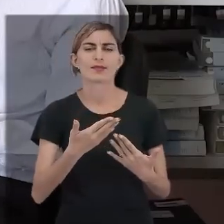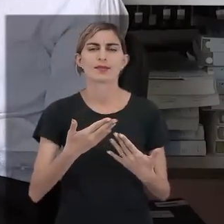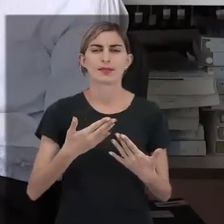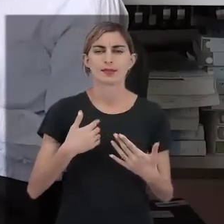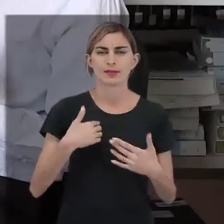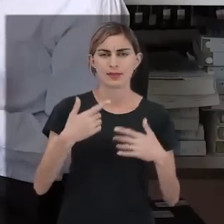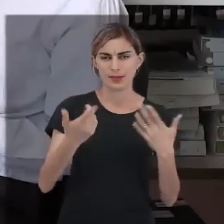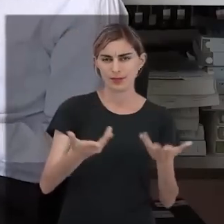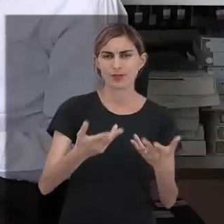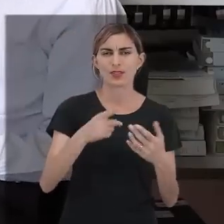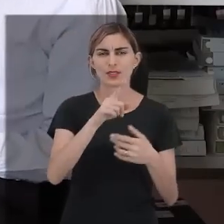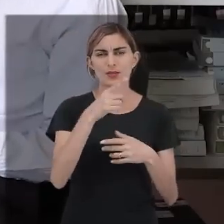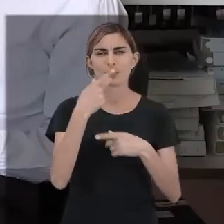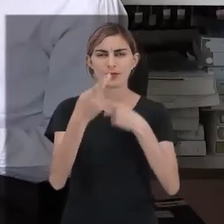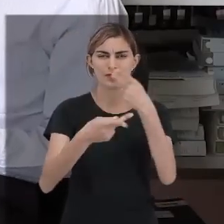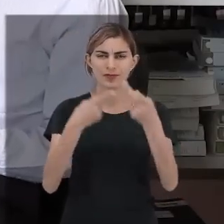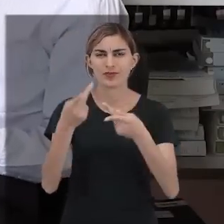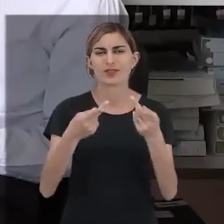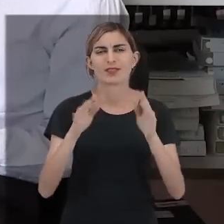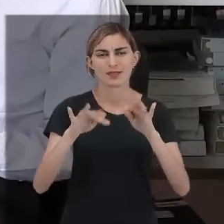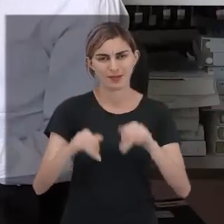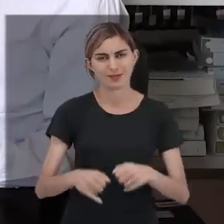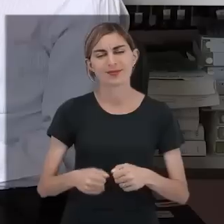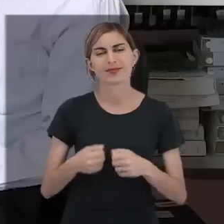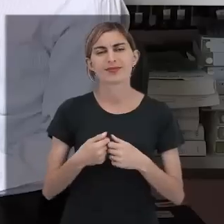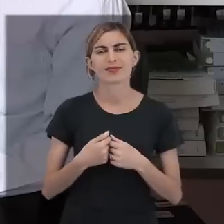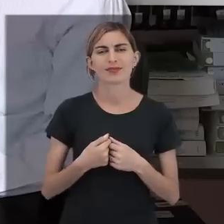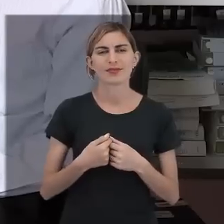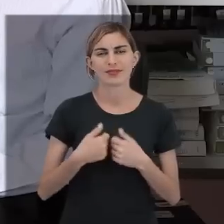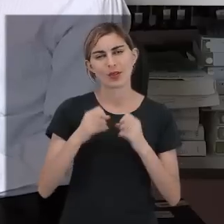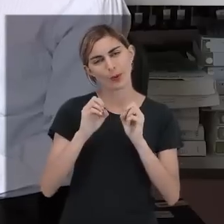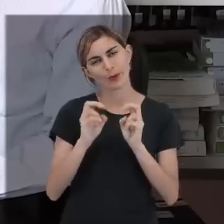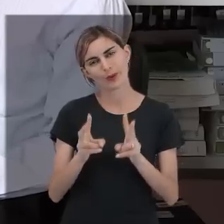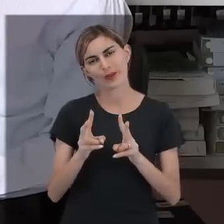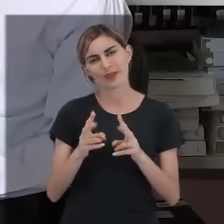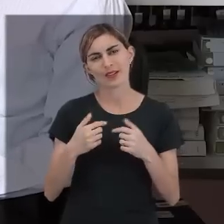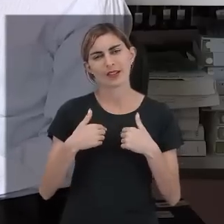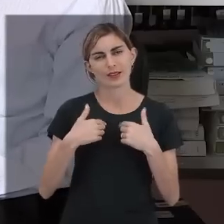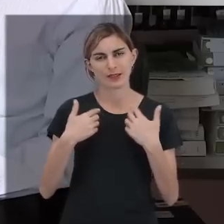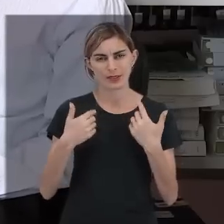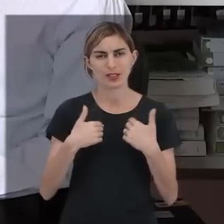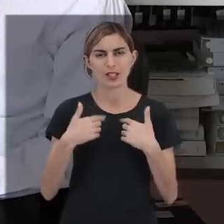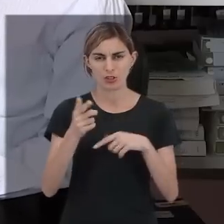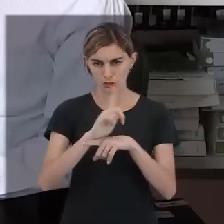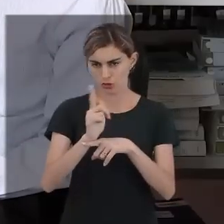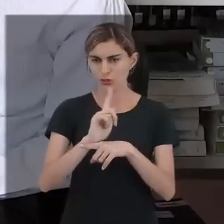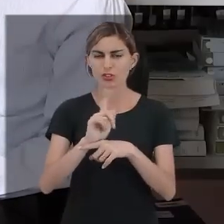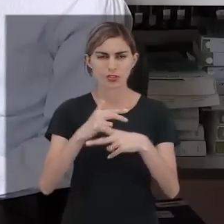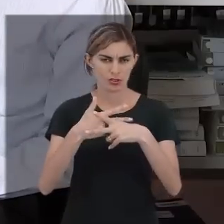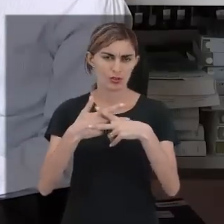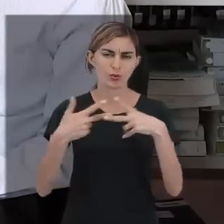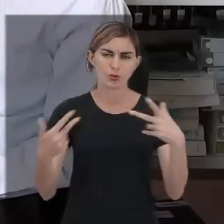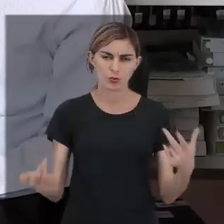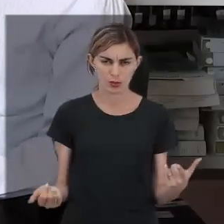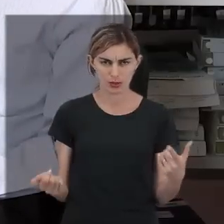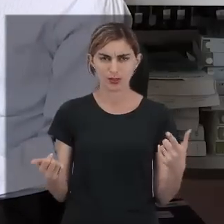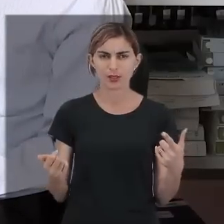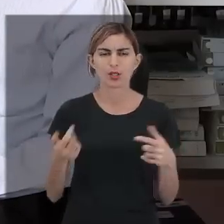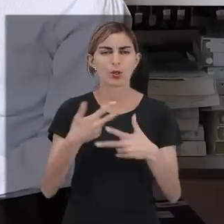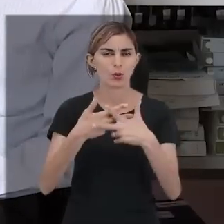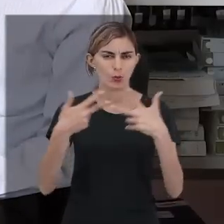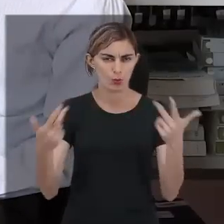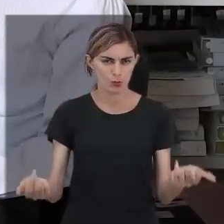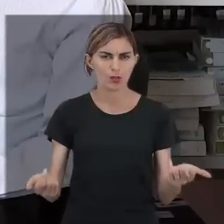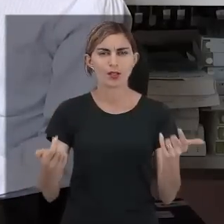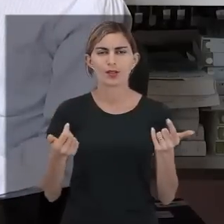ele está reservado para que você possa fazer suas considerações finais. Ok. Olha, a gestão da qualidade, né, a qualidade em si,